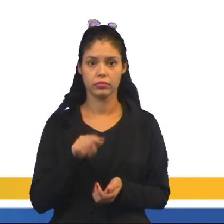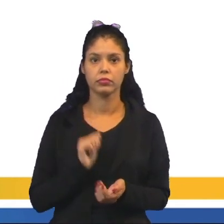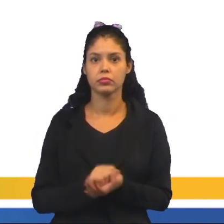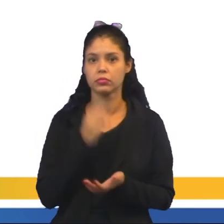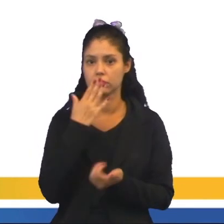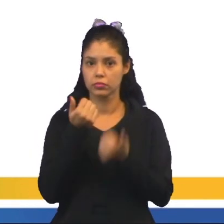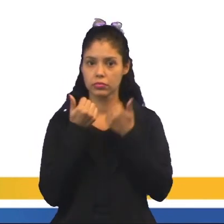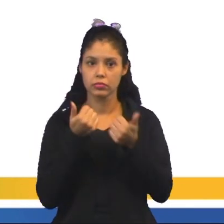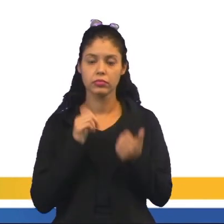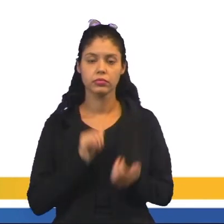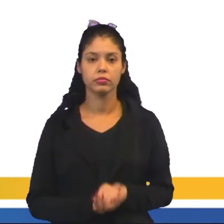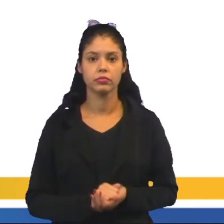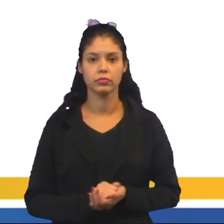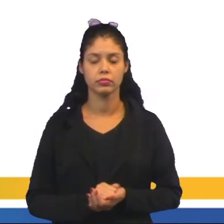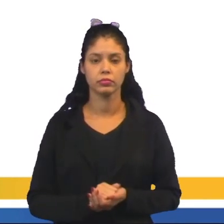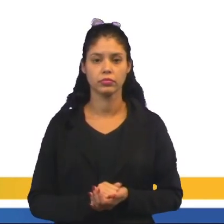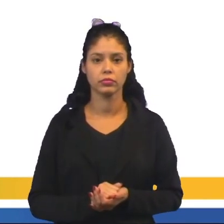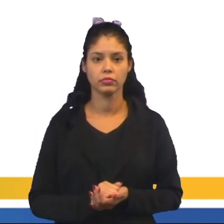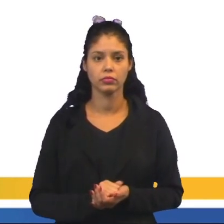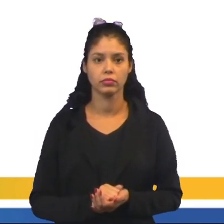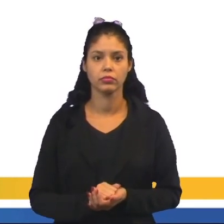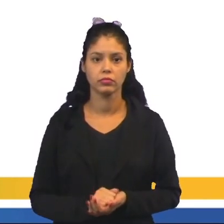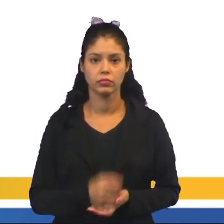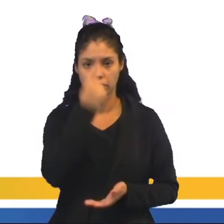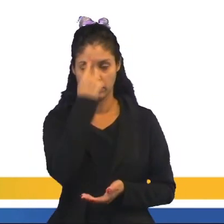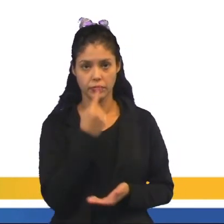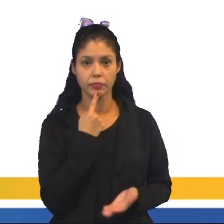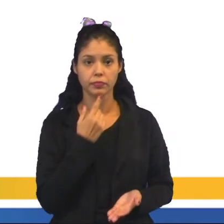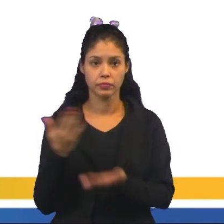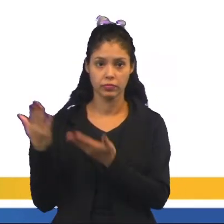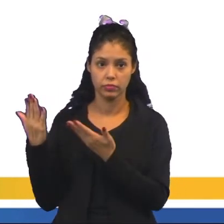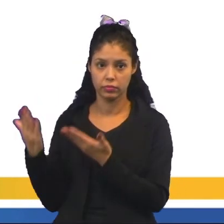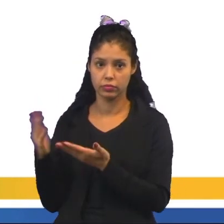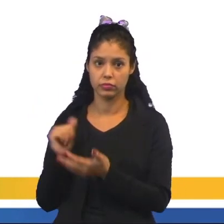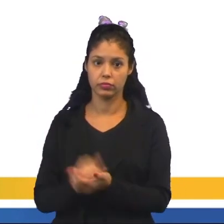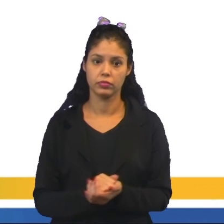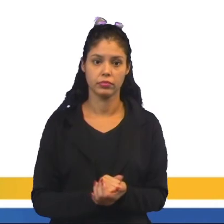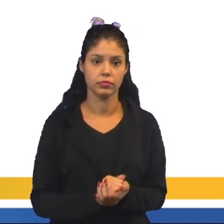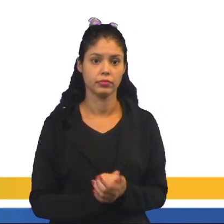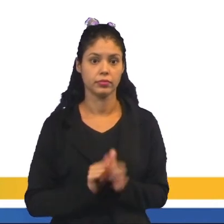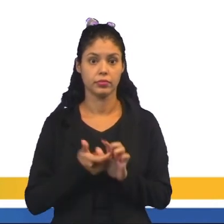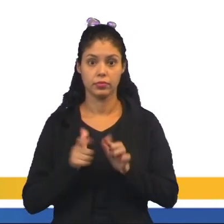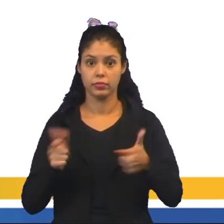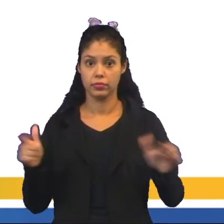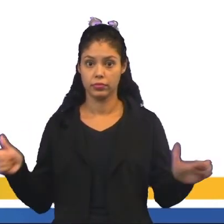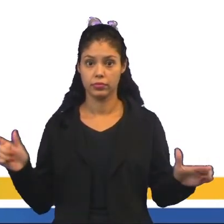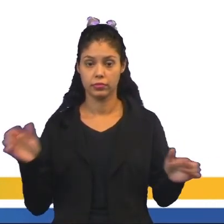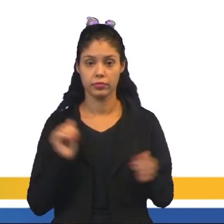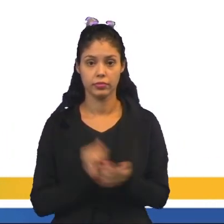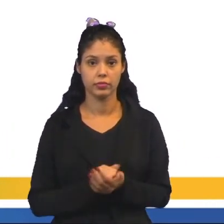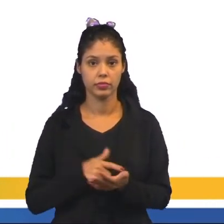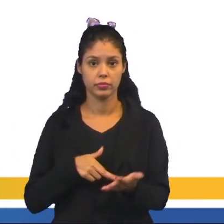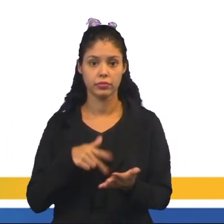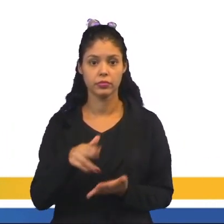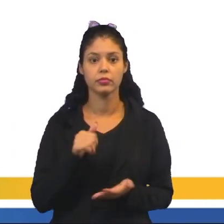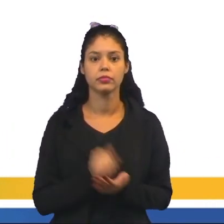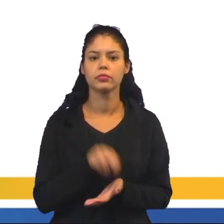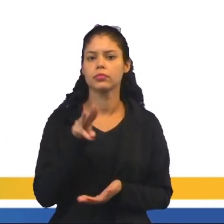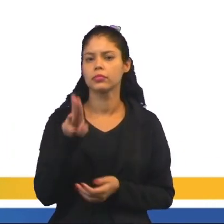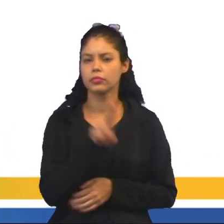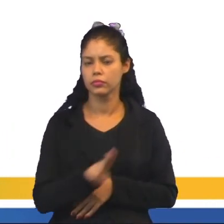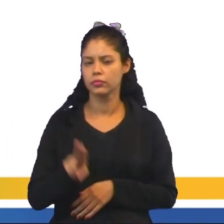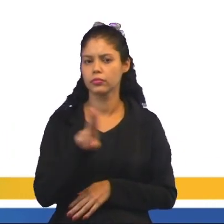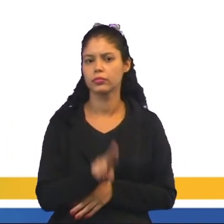bem, e aí mostrando que o atropelamento cresce bastante, né, para quem usa